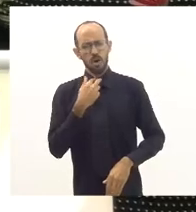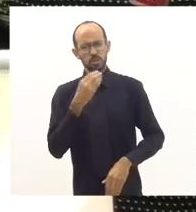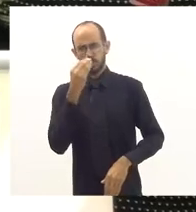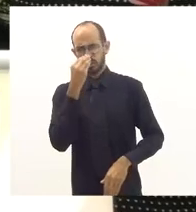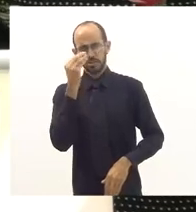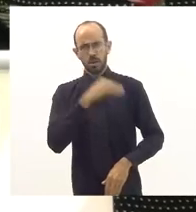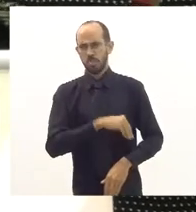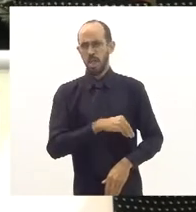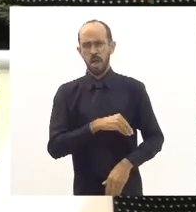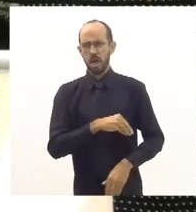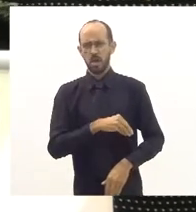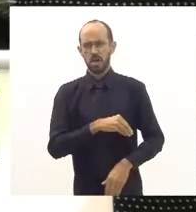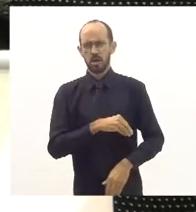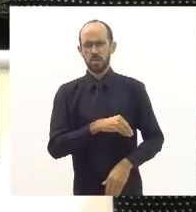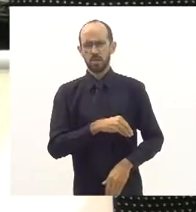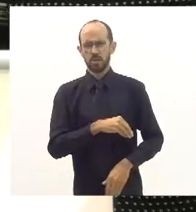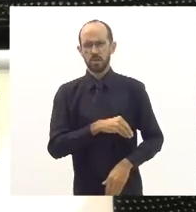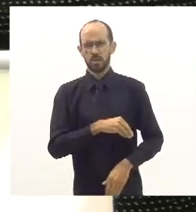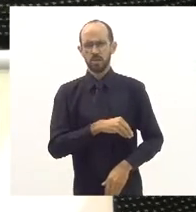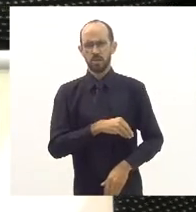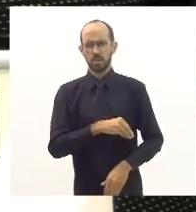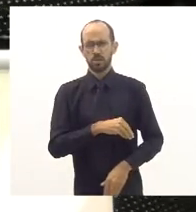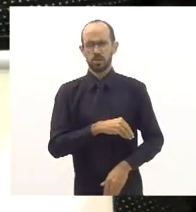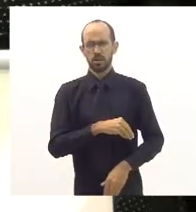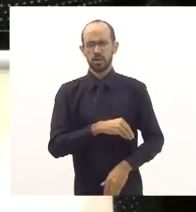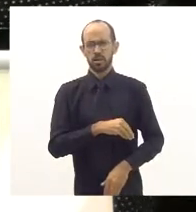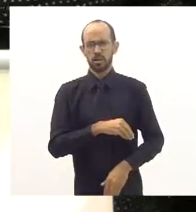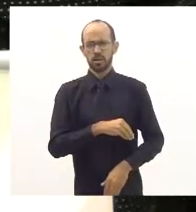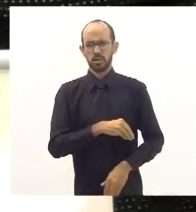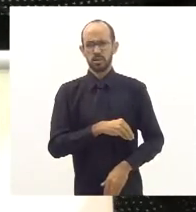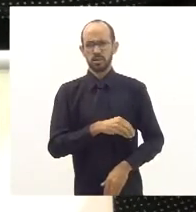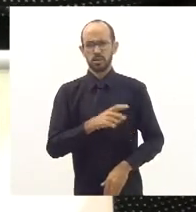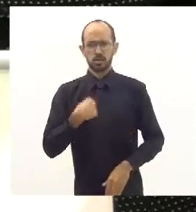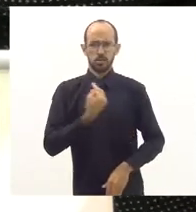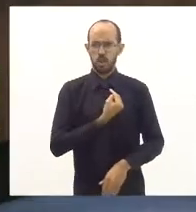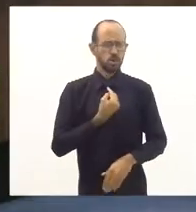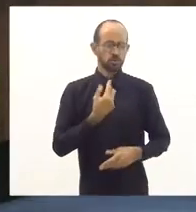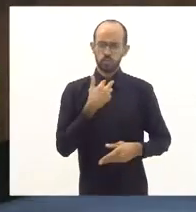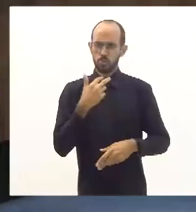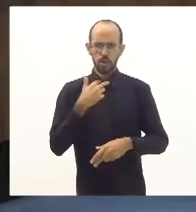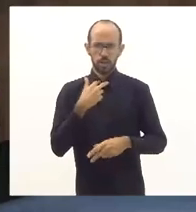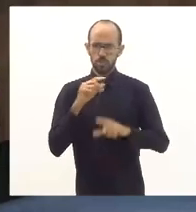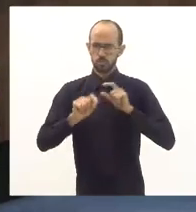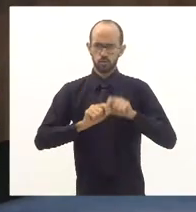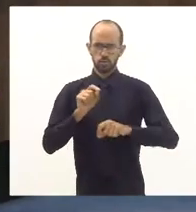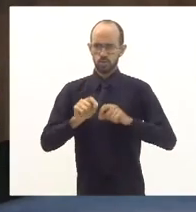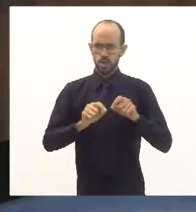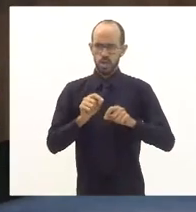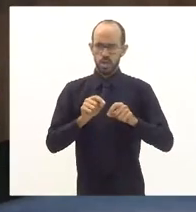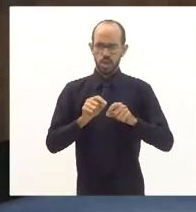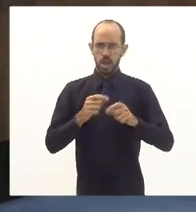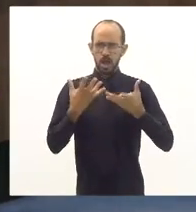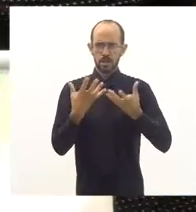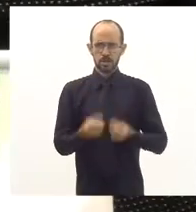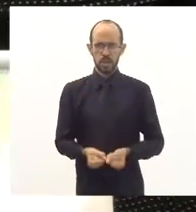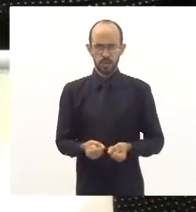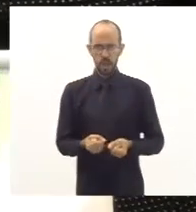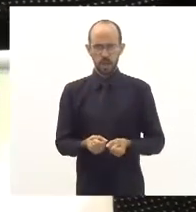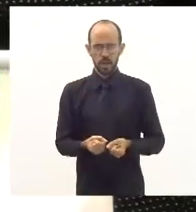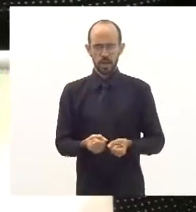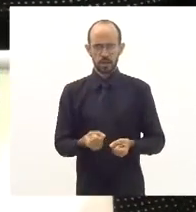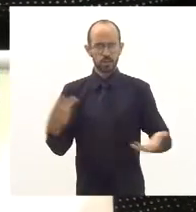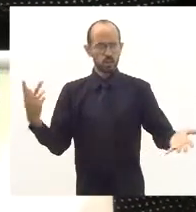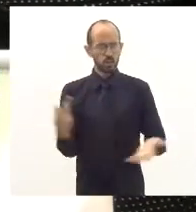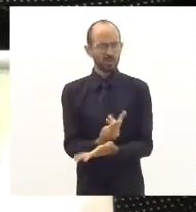existência trans pode ser apagada. E nós não podemos nos conformar com isso que vem